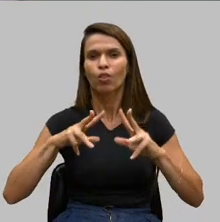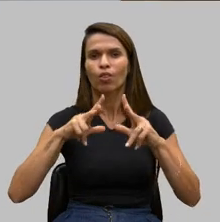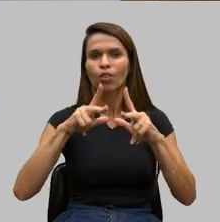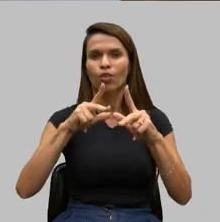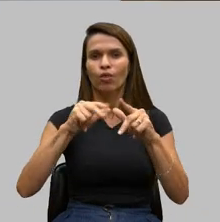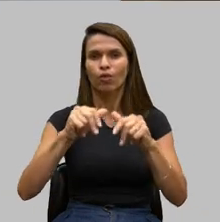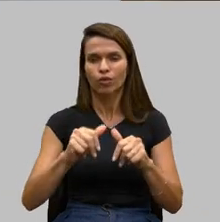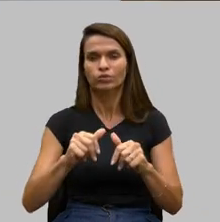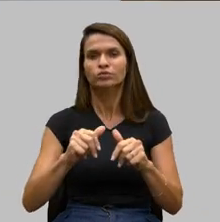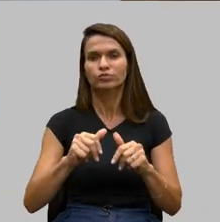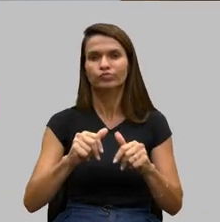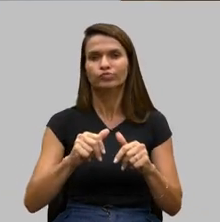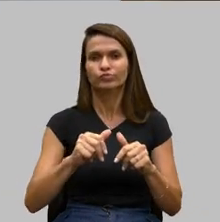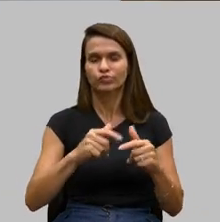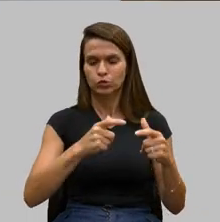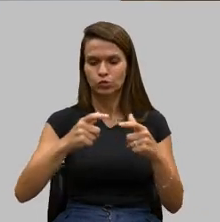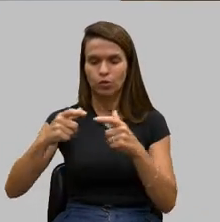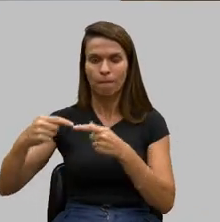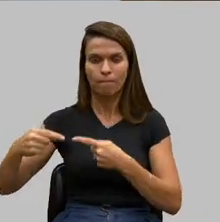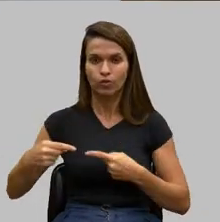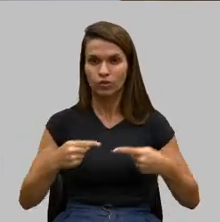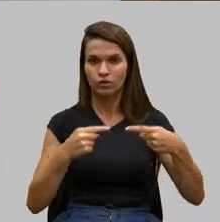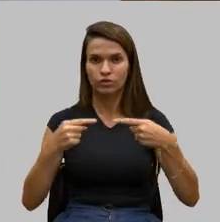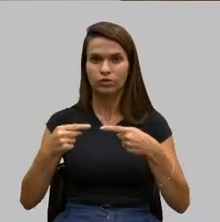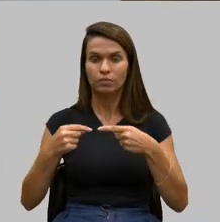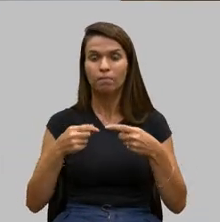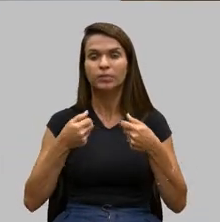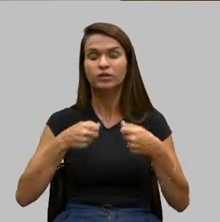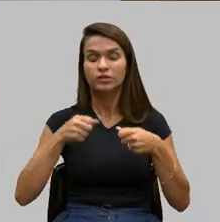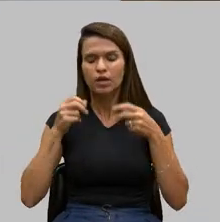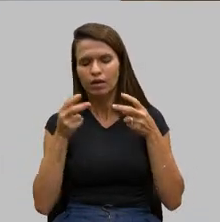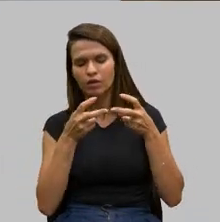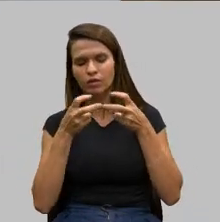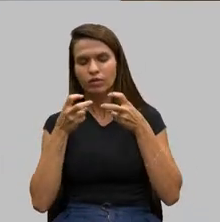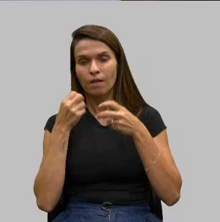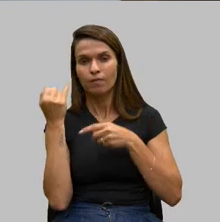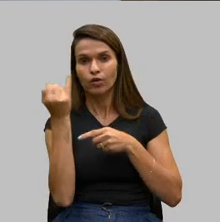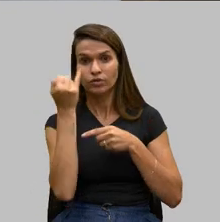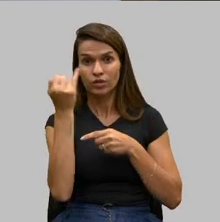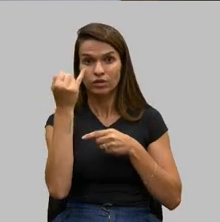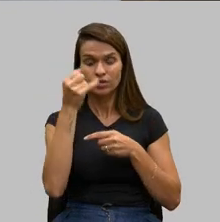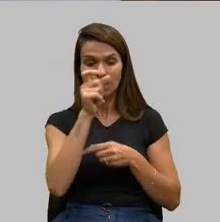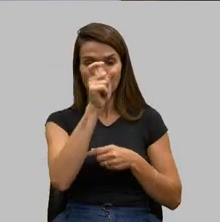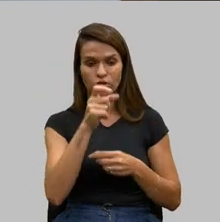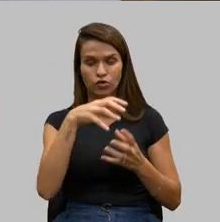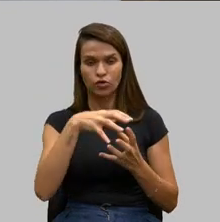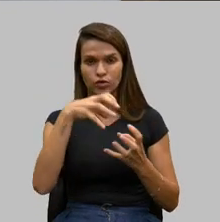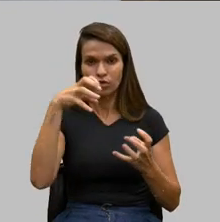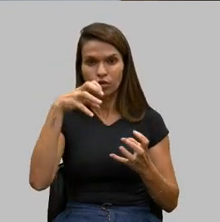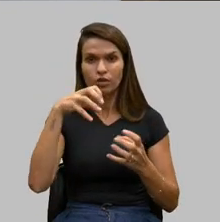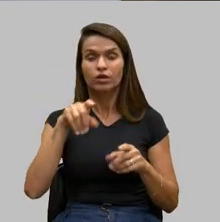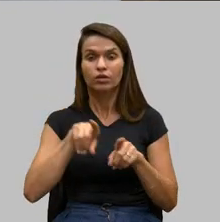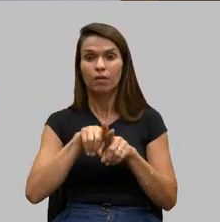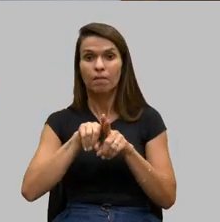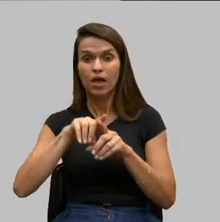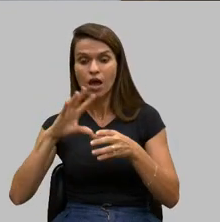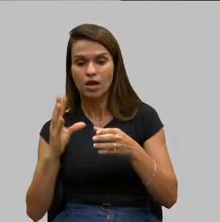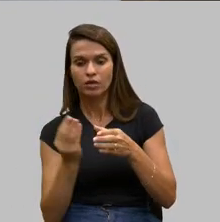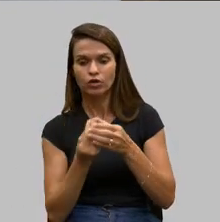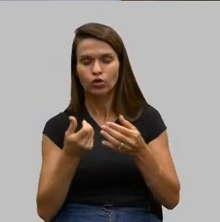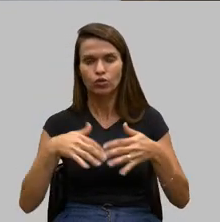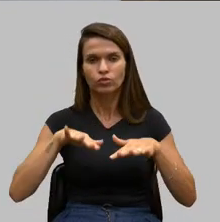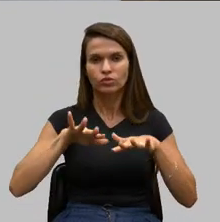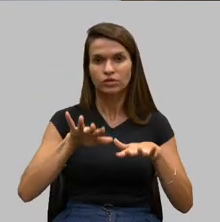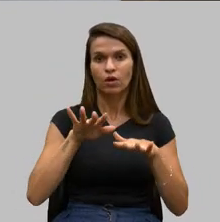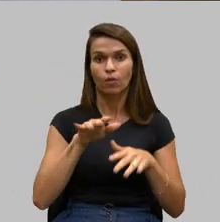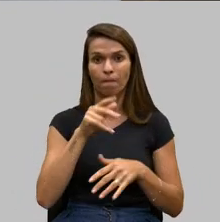políticos nós precisamos reconhecer a importância da pessoa idosa e a inclusão da pessoa com deficiência e quando